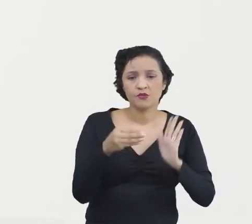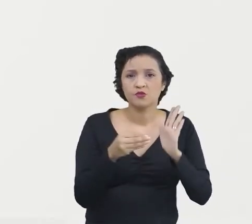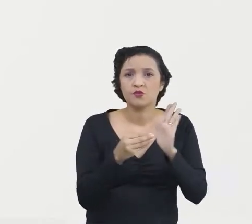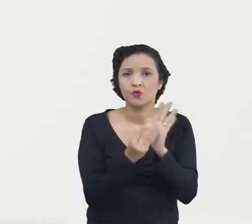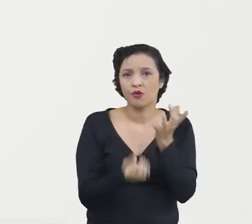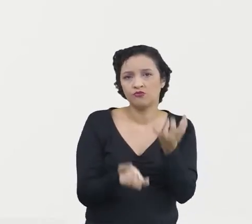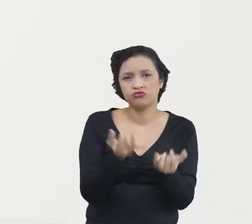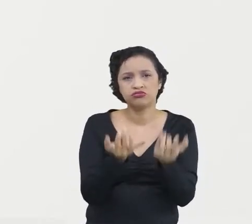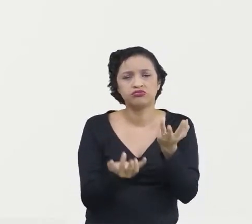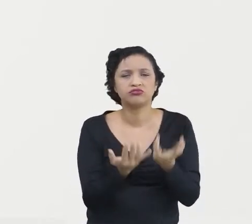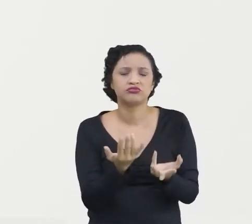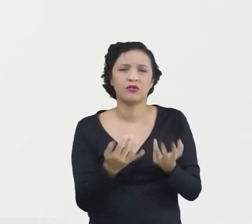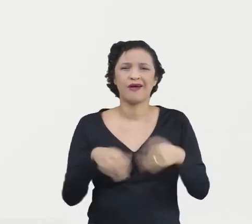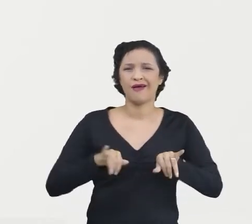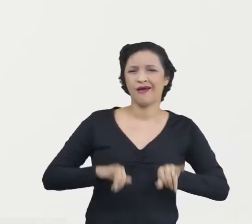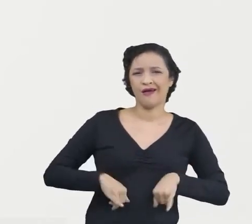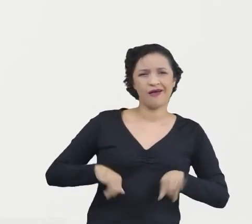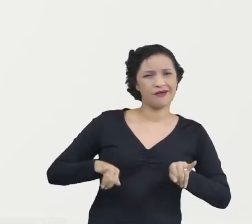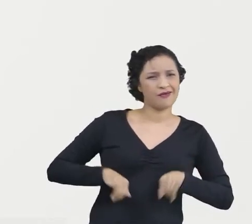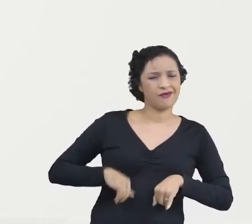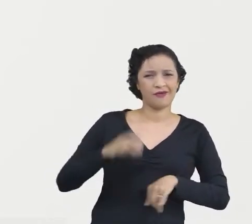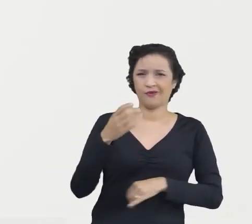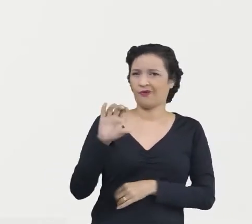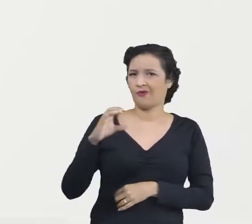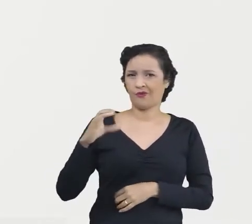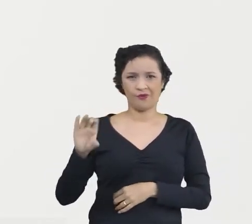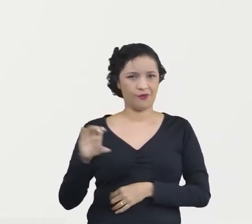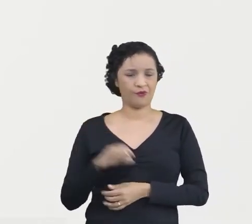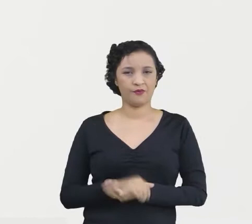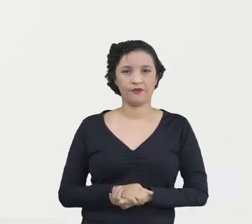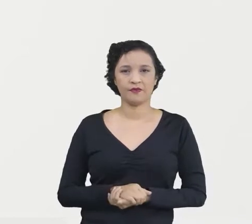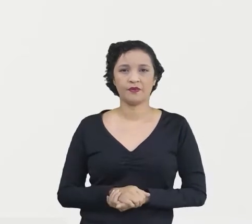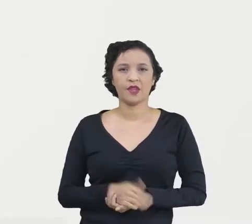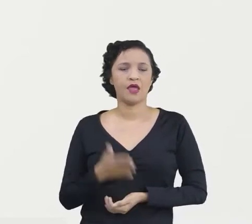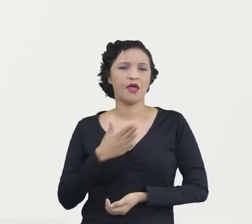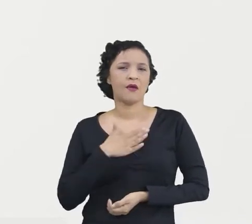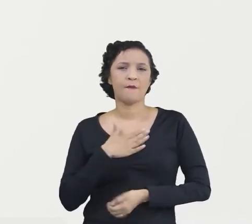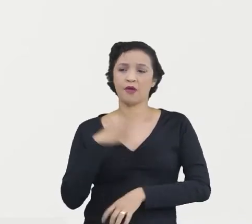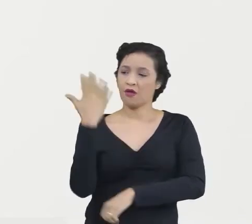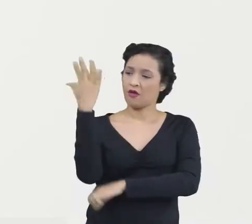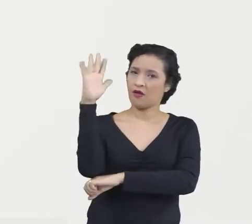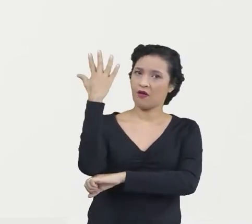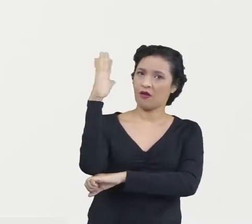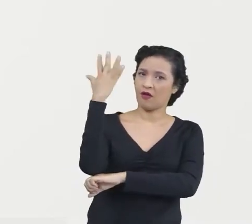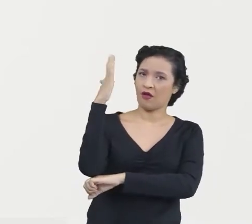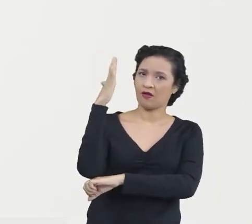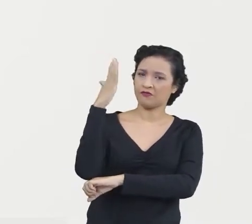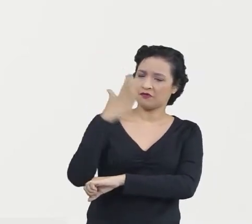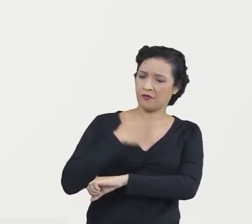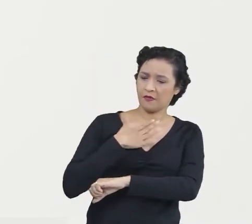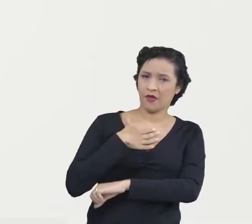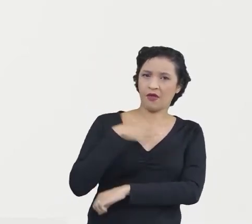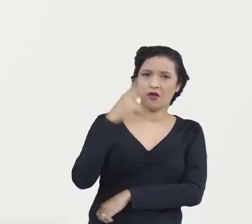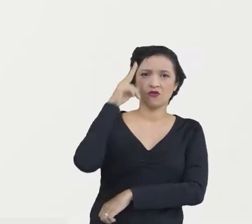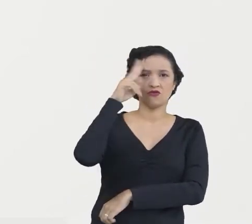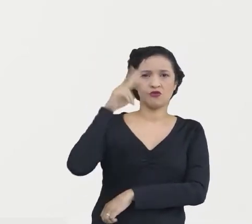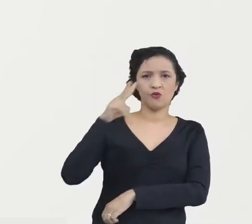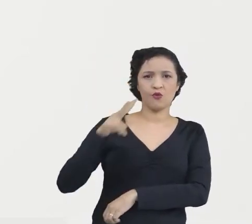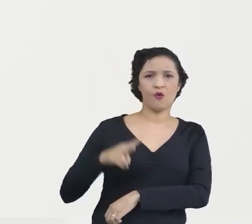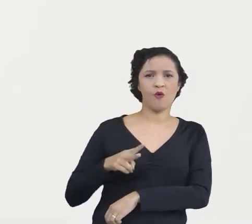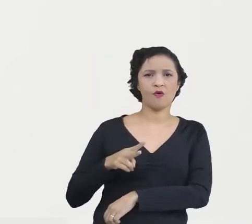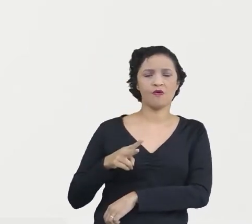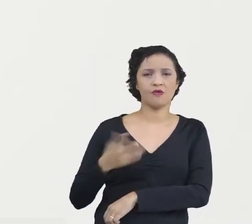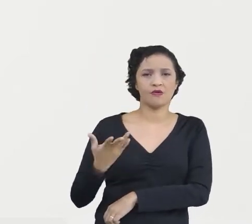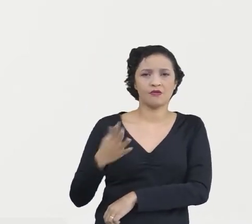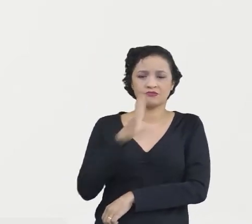dor. Ai, ai, que horror. O meu pé de sapupema, minha infância virou lenha.